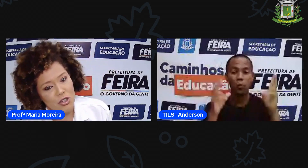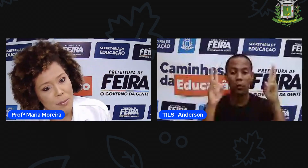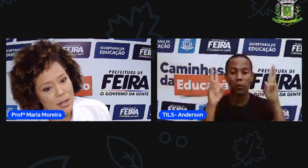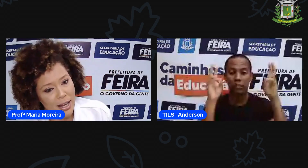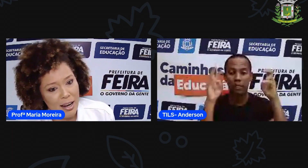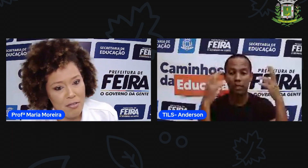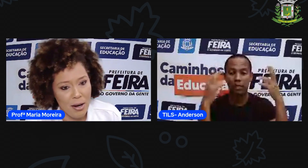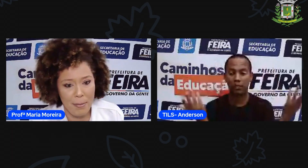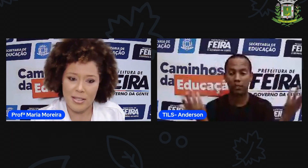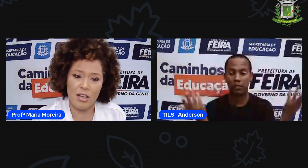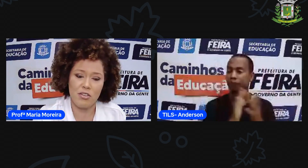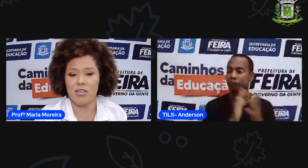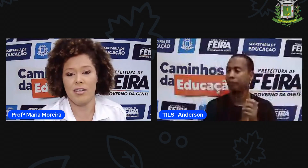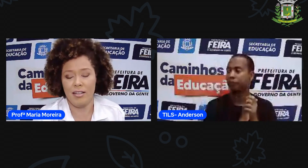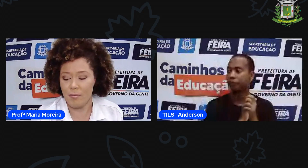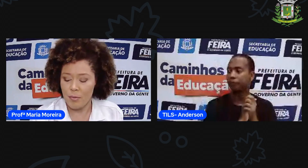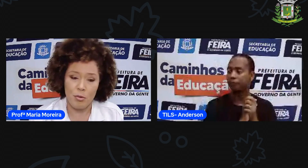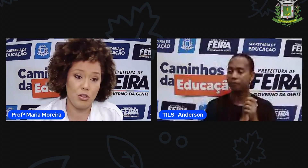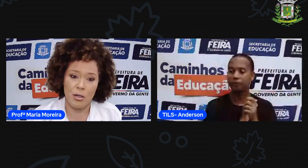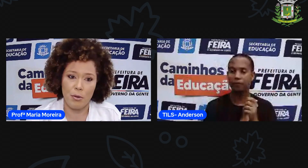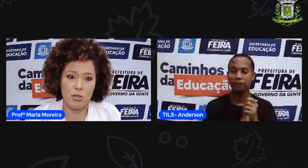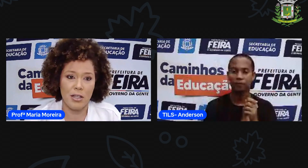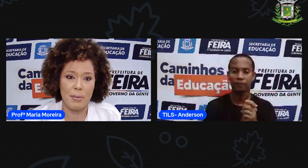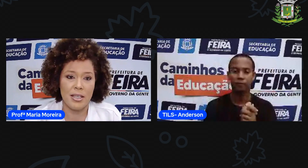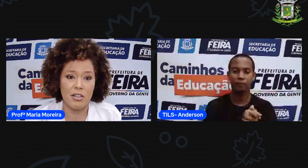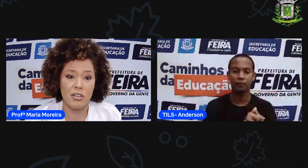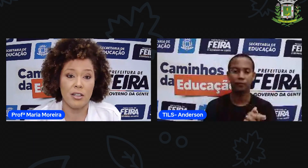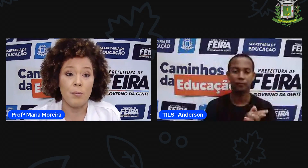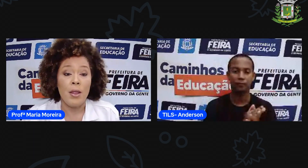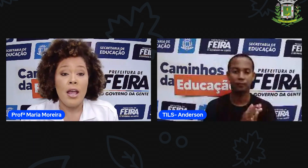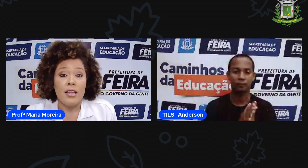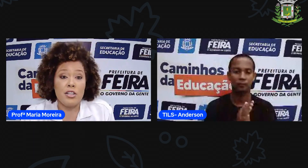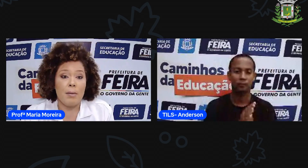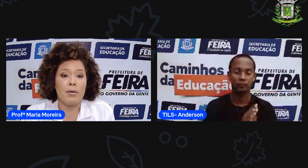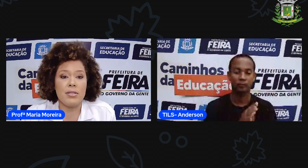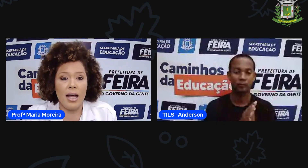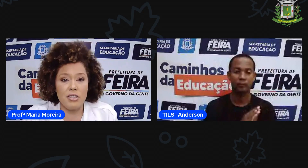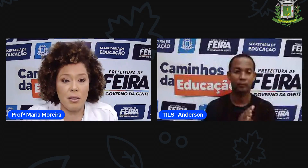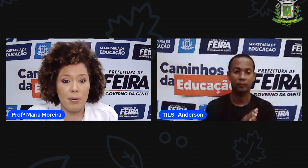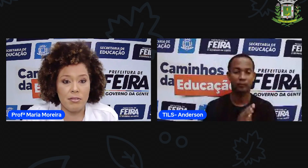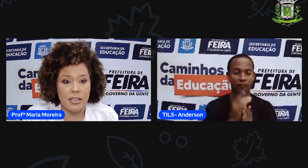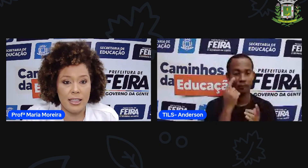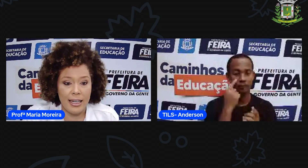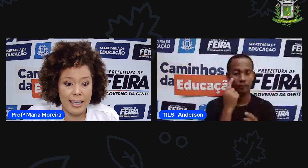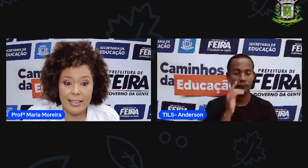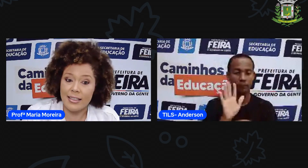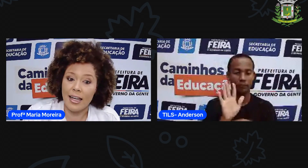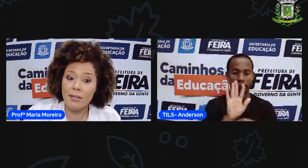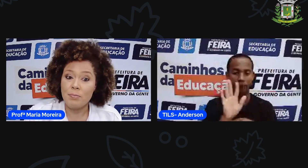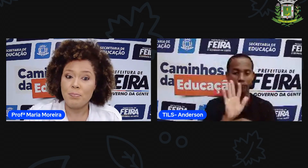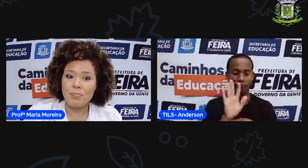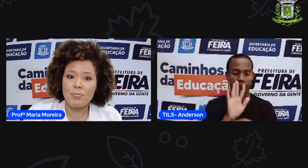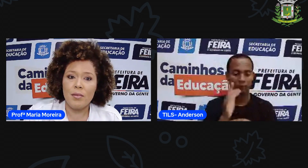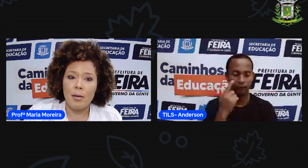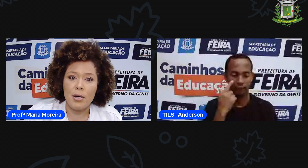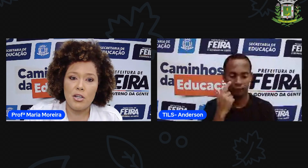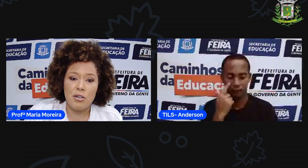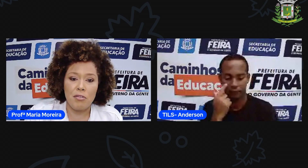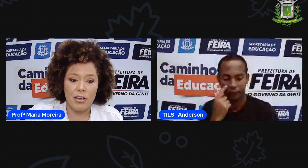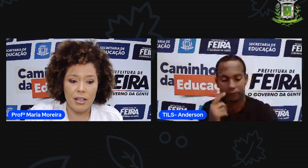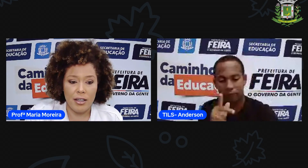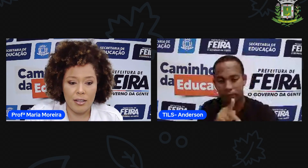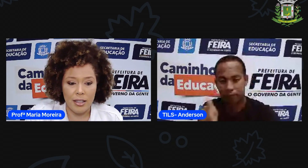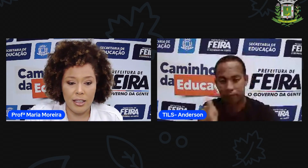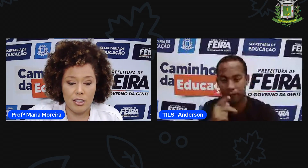hoje? Deixa eu dar aquela velha pescadinha aqui. Mentira, hoje não vai dar pescadinha, não. Deixa eu abrir o slide aqui para vocês, né? Para a